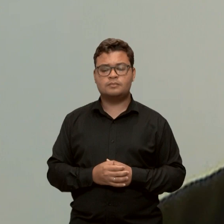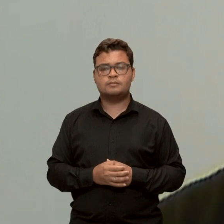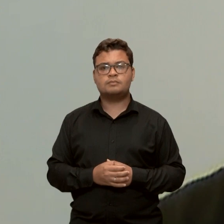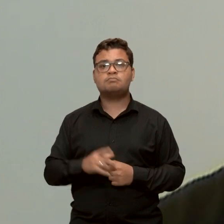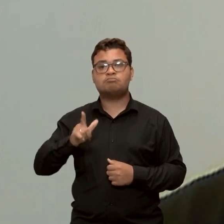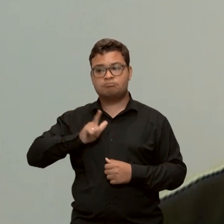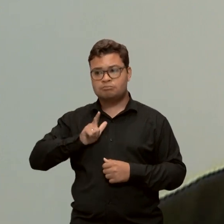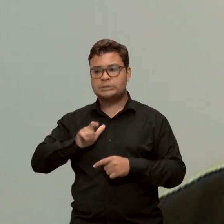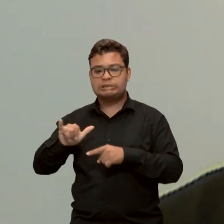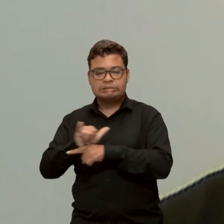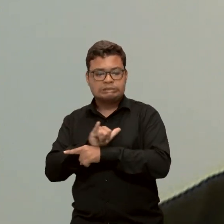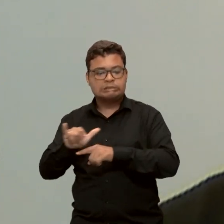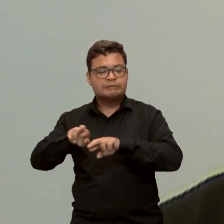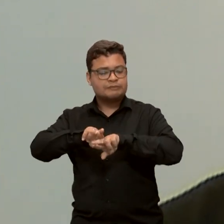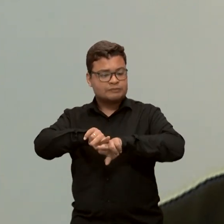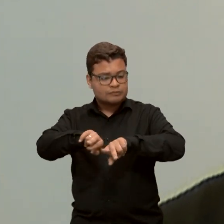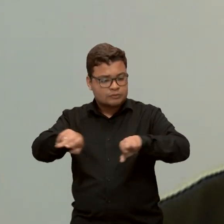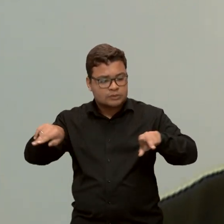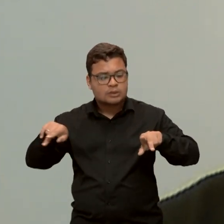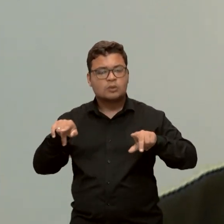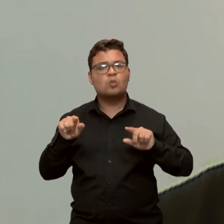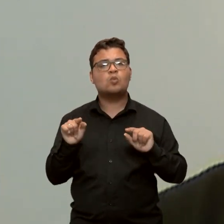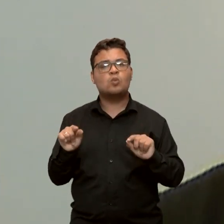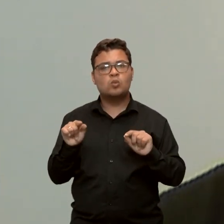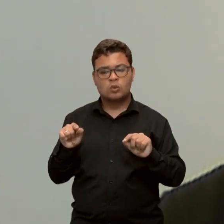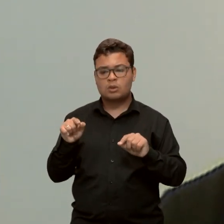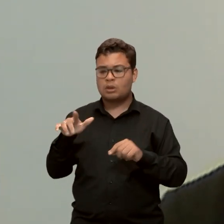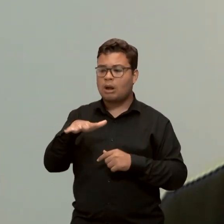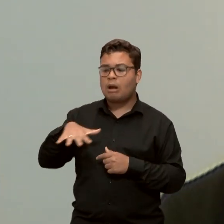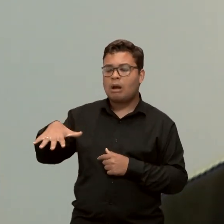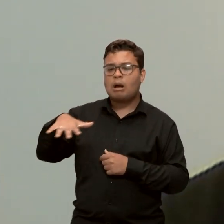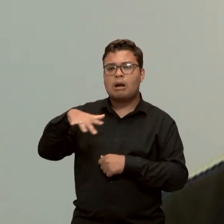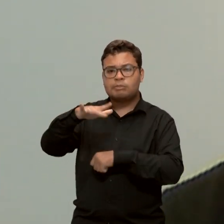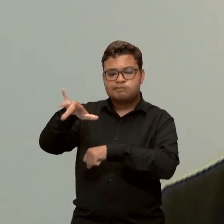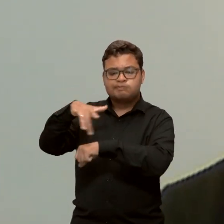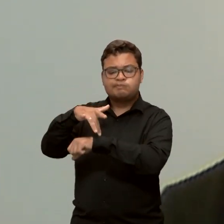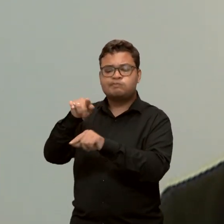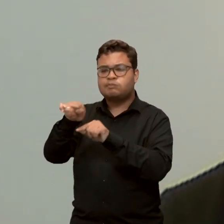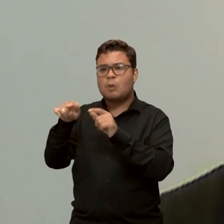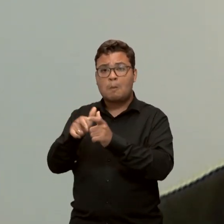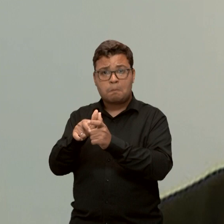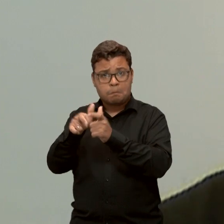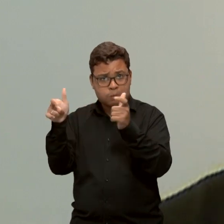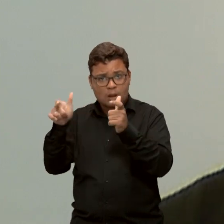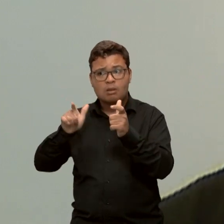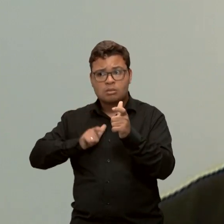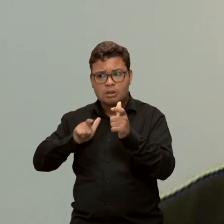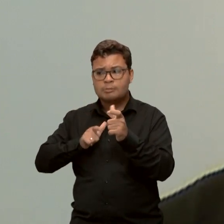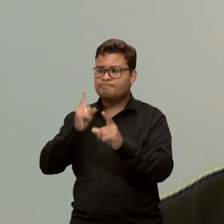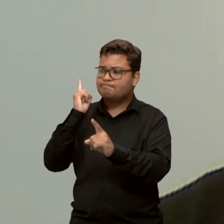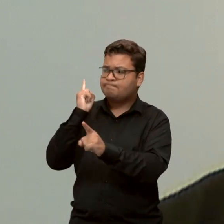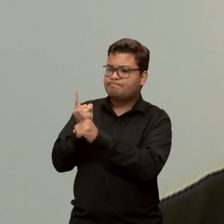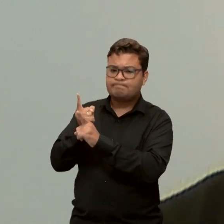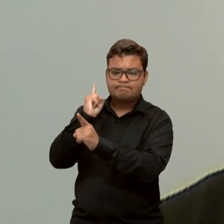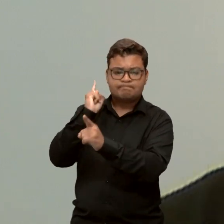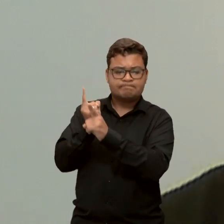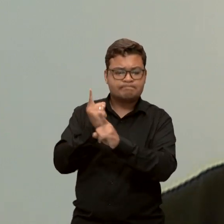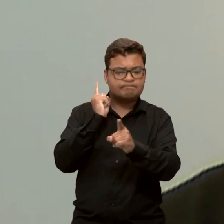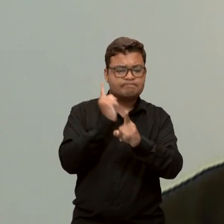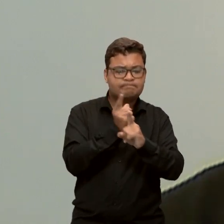impacto de imediato, ele é de médio a longo prazo, mas a gente já está retomando as nossas visitas domiciliares,